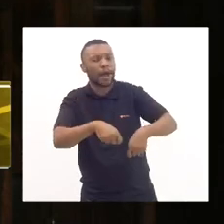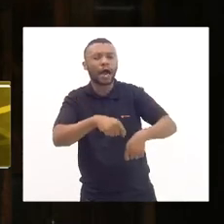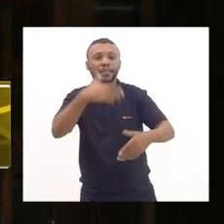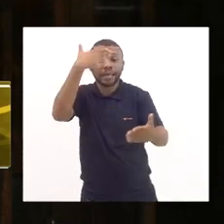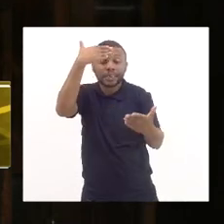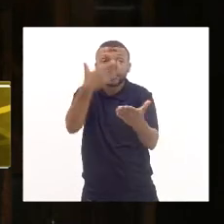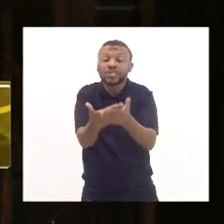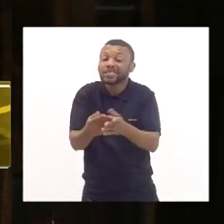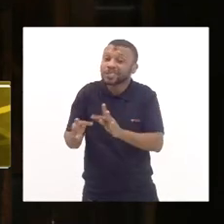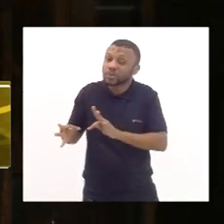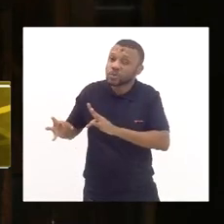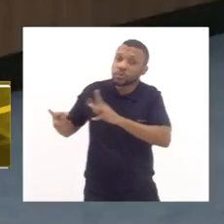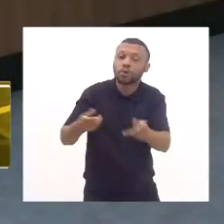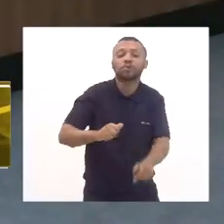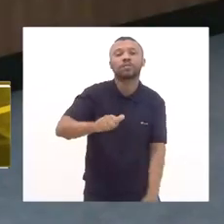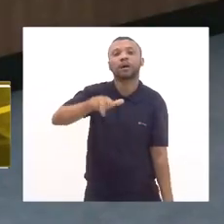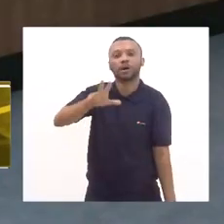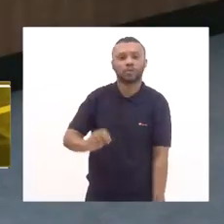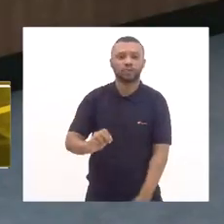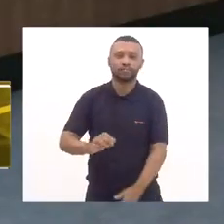todos os alunos.